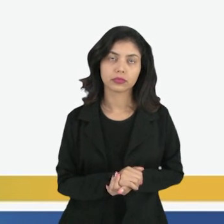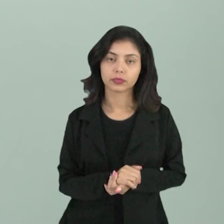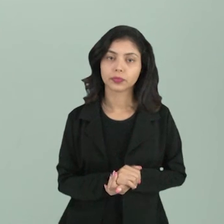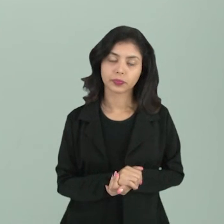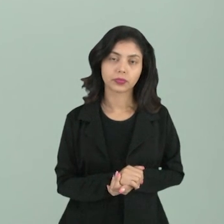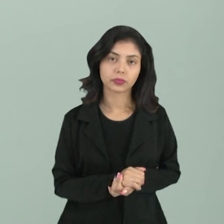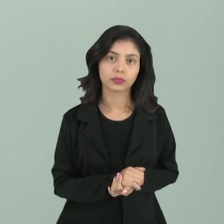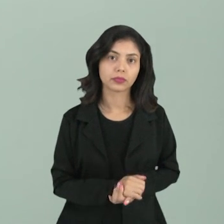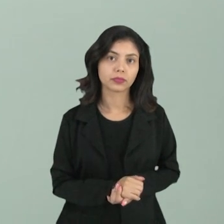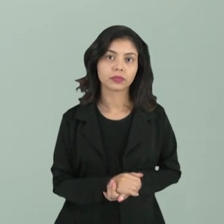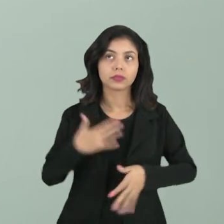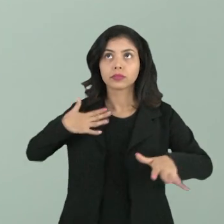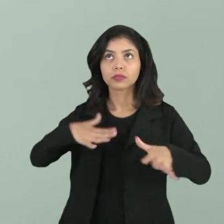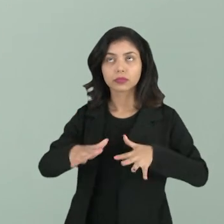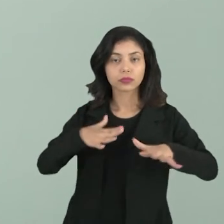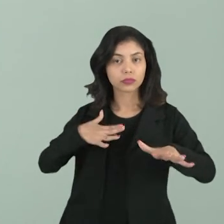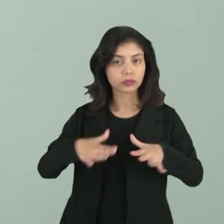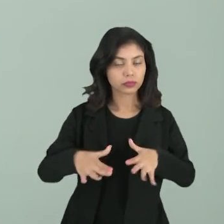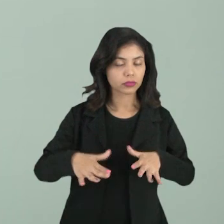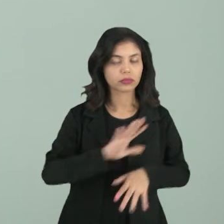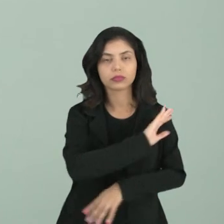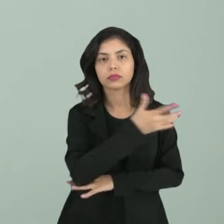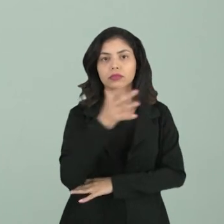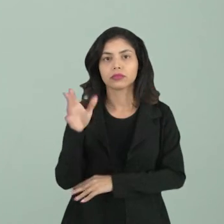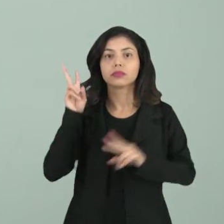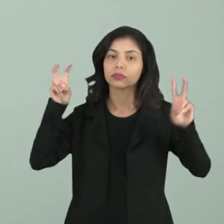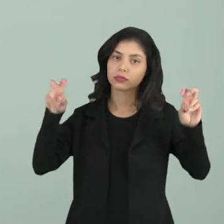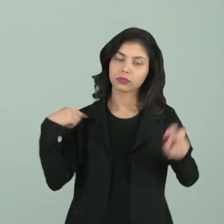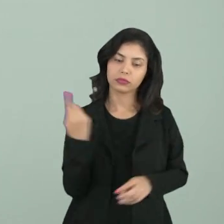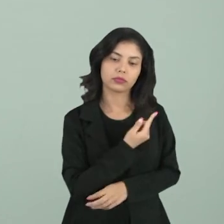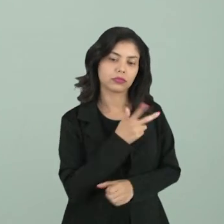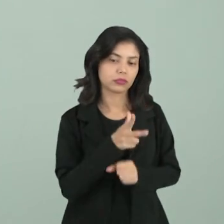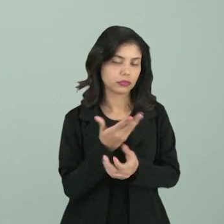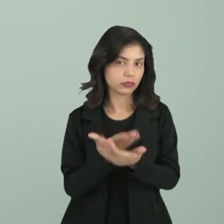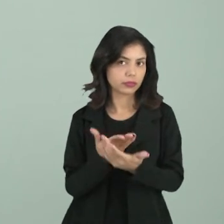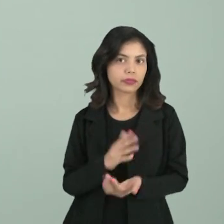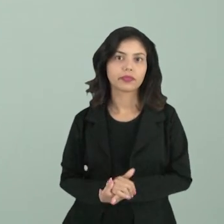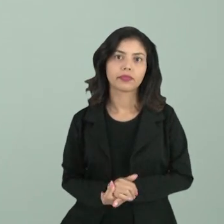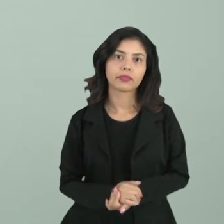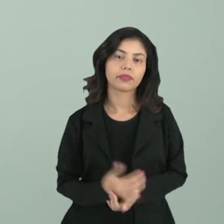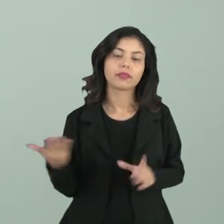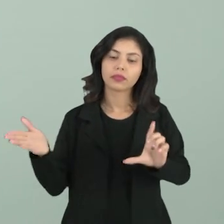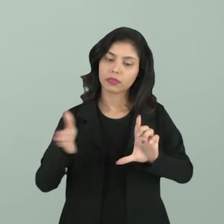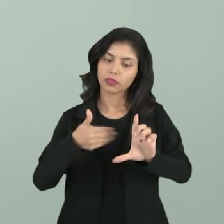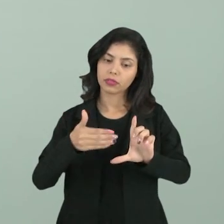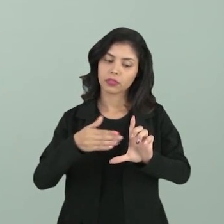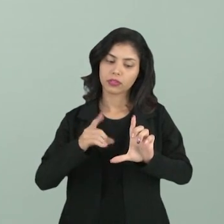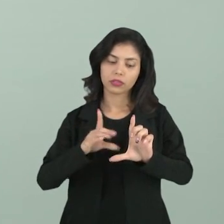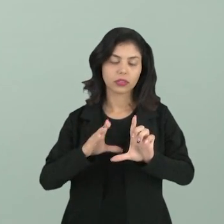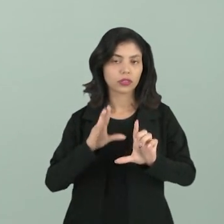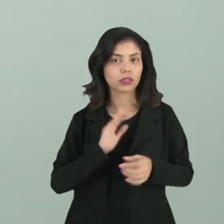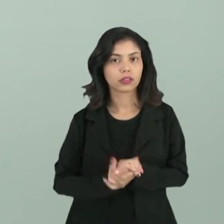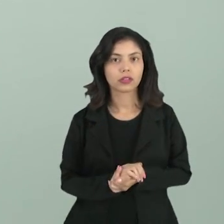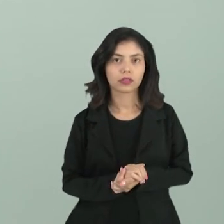estão, então nós não podemos explorar os mesmos justamente para a manutenção deles. Vamos no comando da